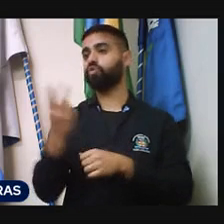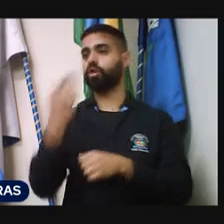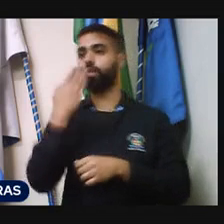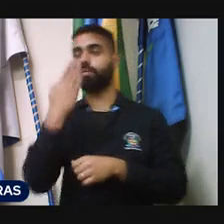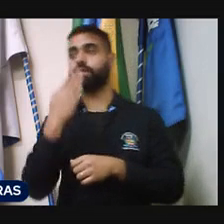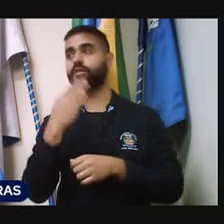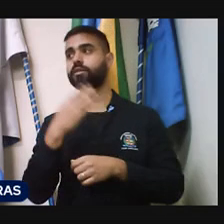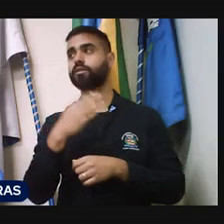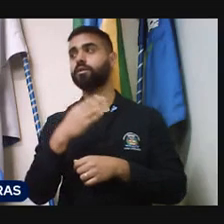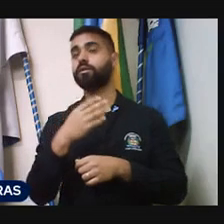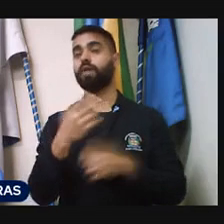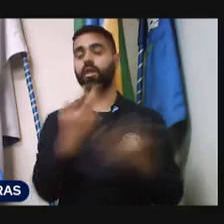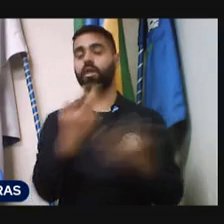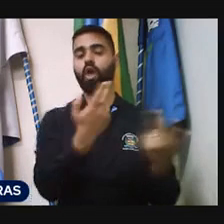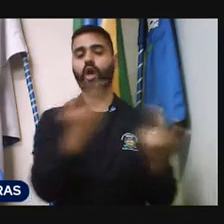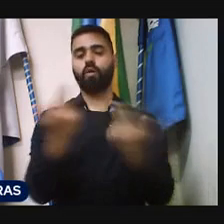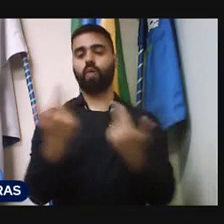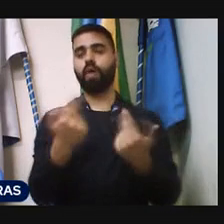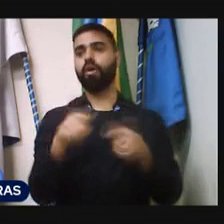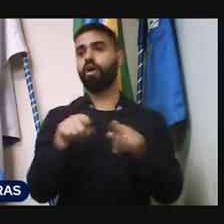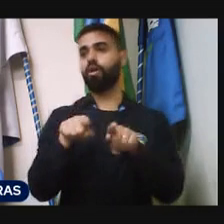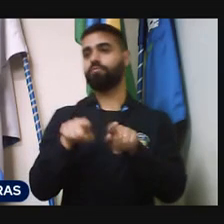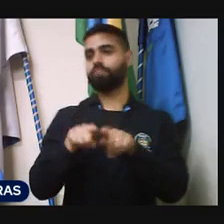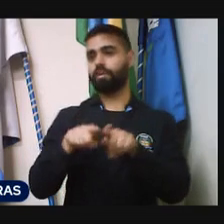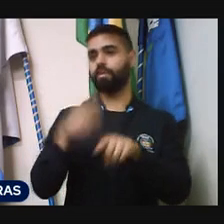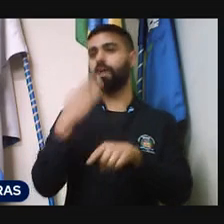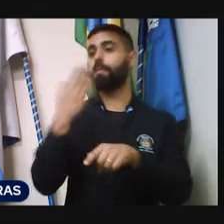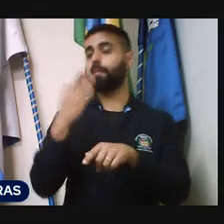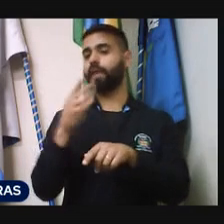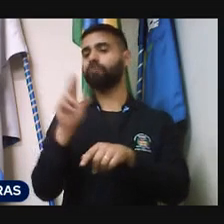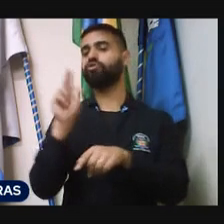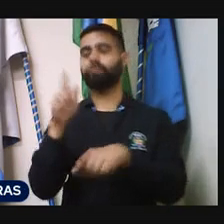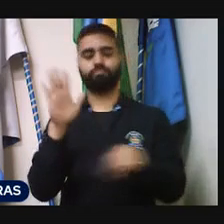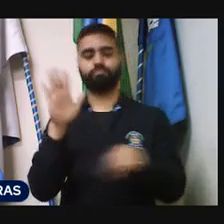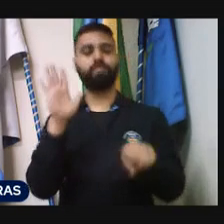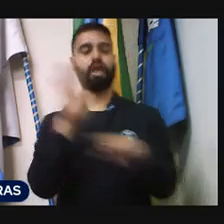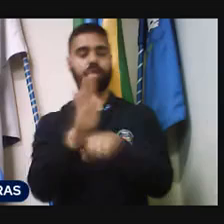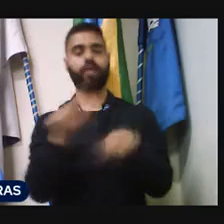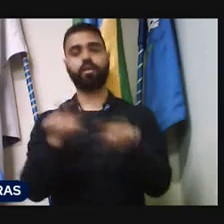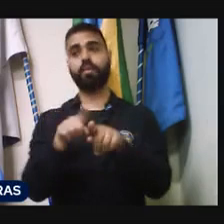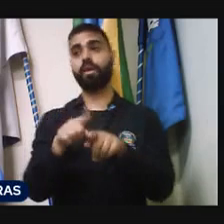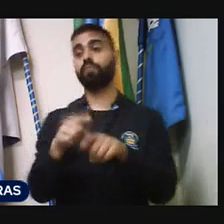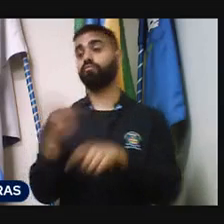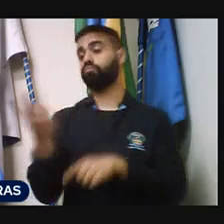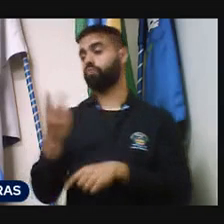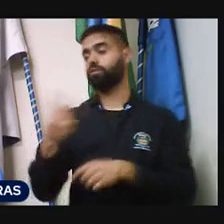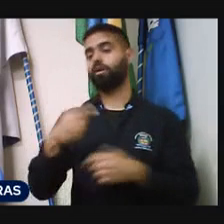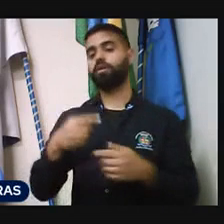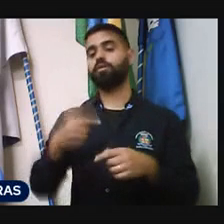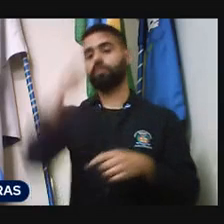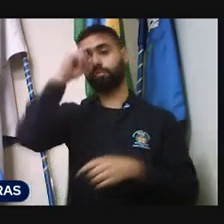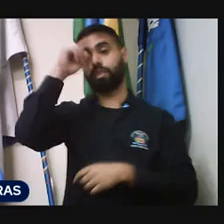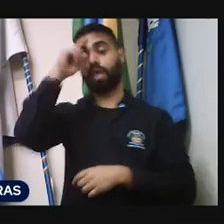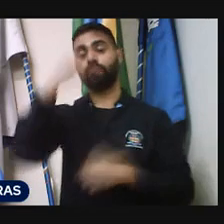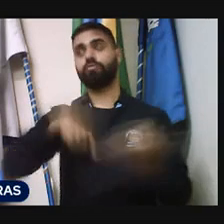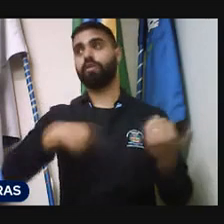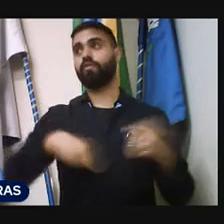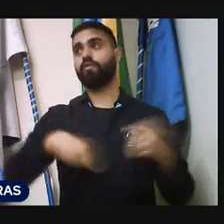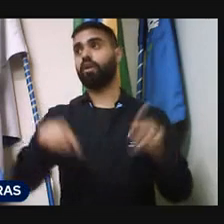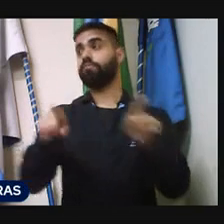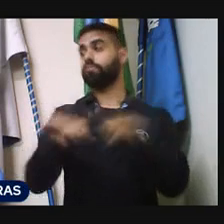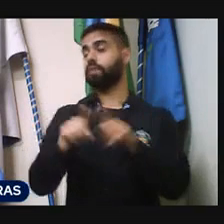são dois aquele menos iguais mas é assim mesmo repasse tanto para o hospital de Conservatória